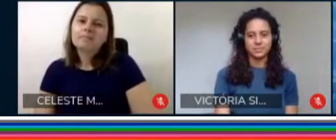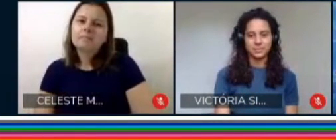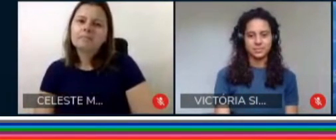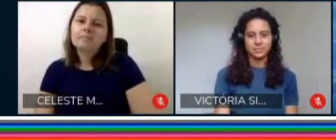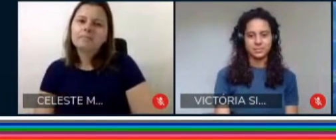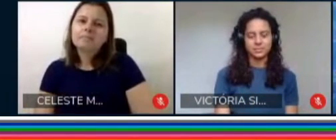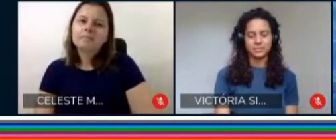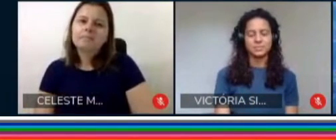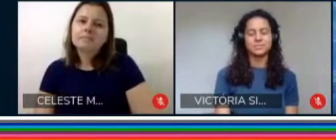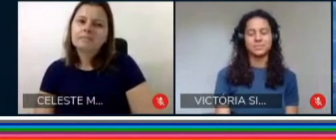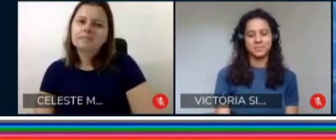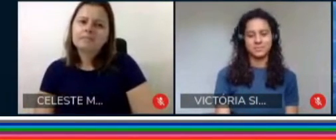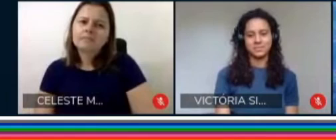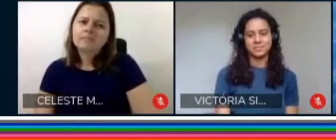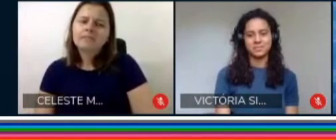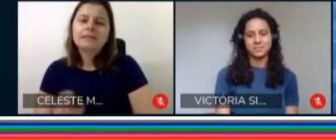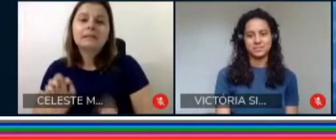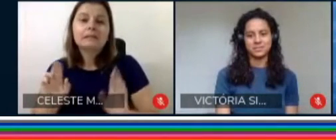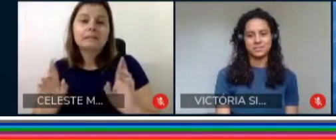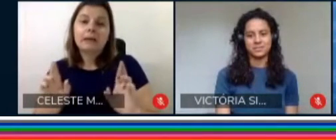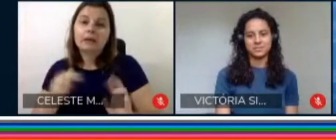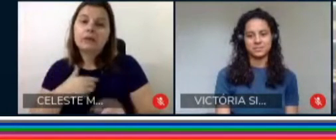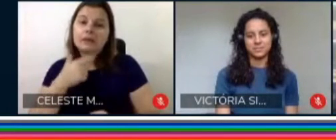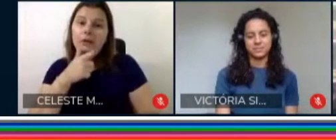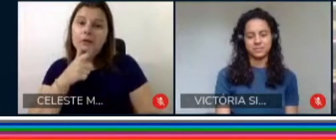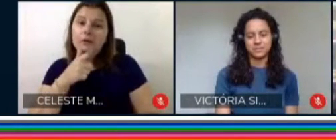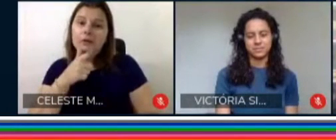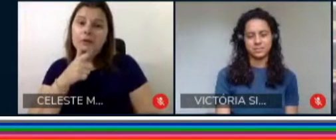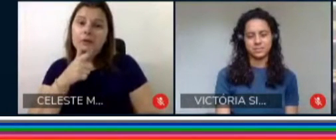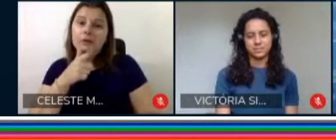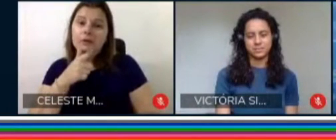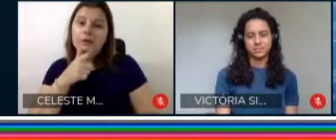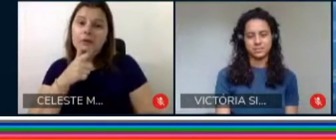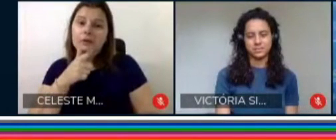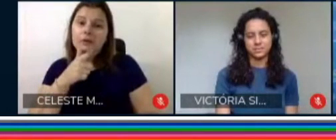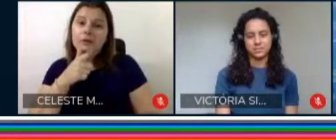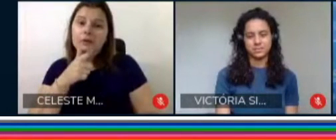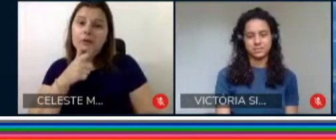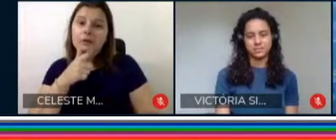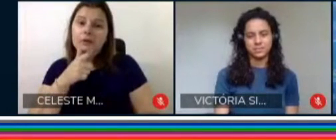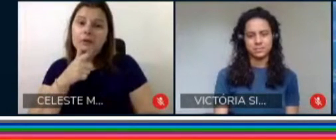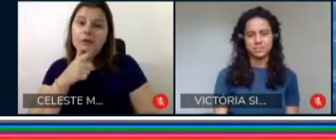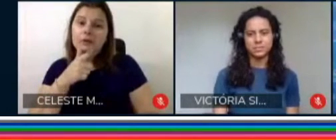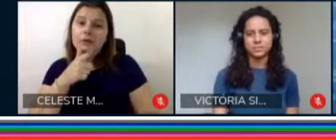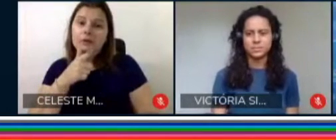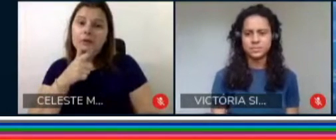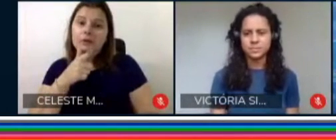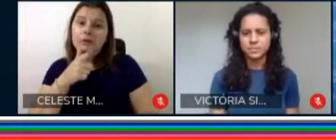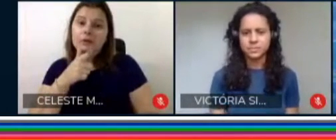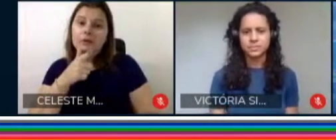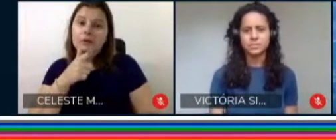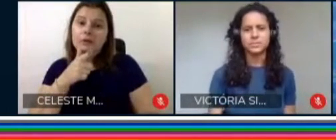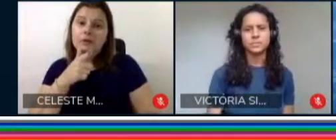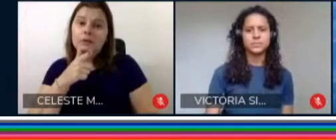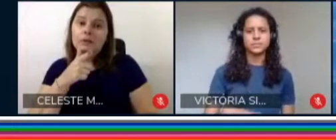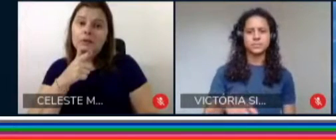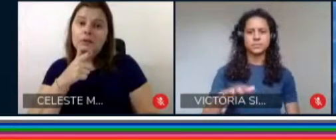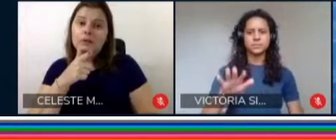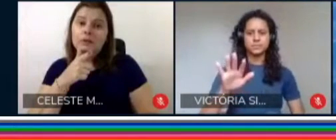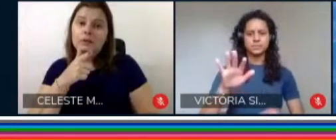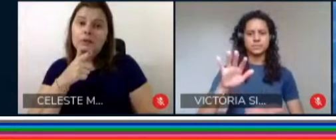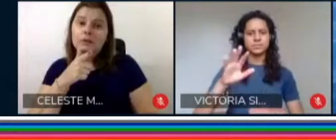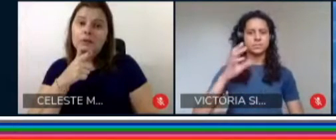comunicar todos os links que eram necessários. E em breve teremos